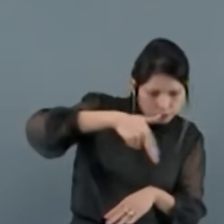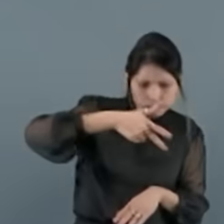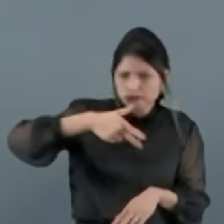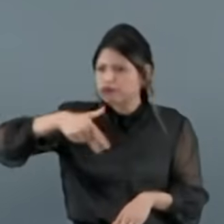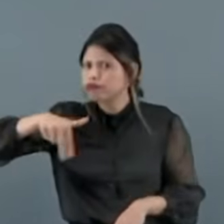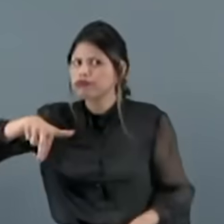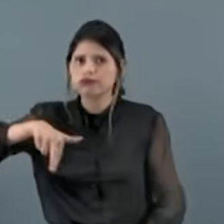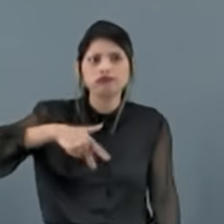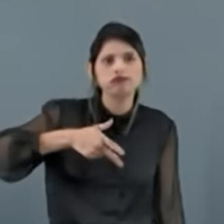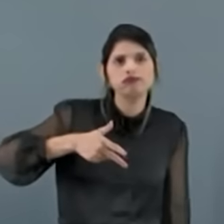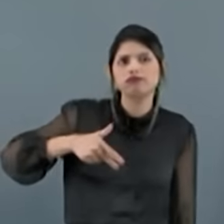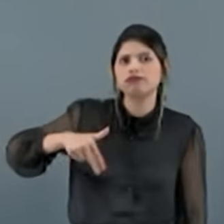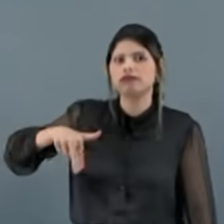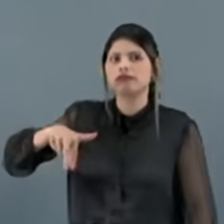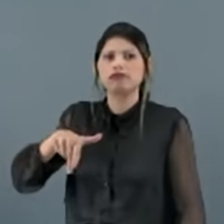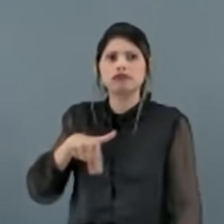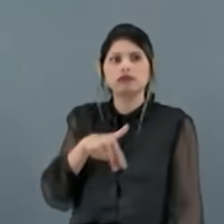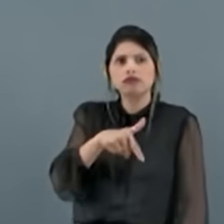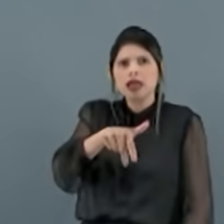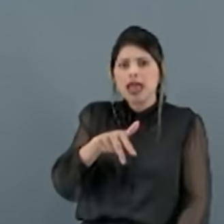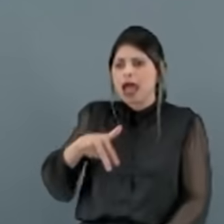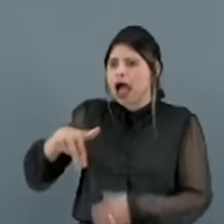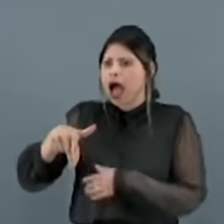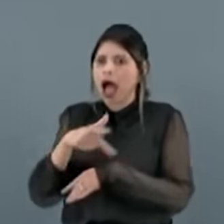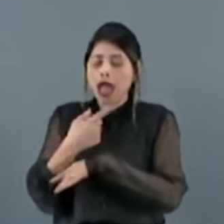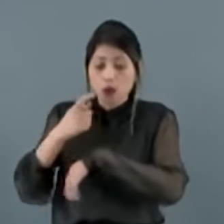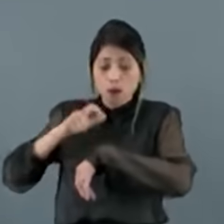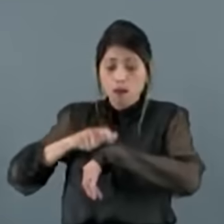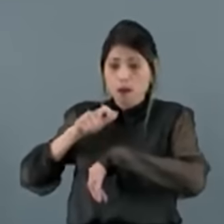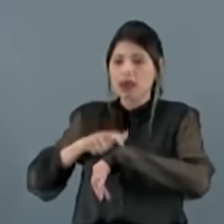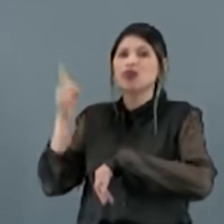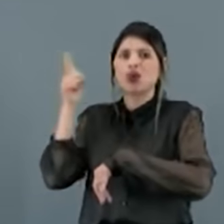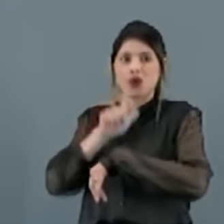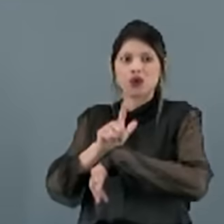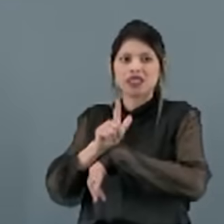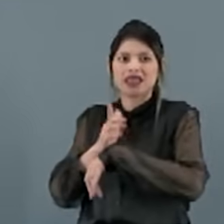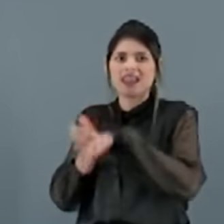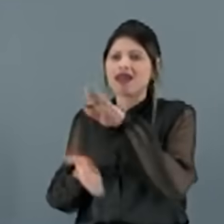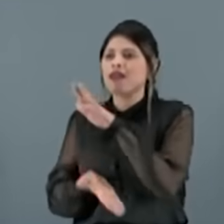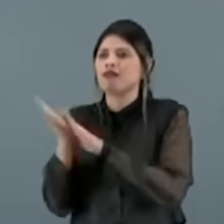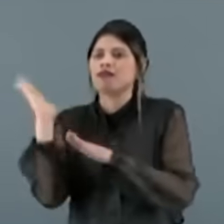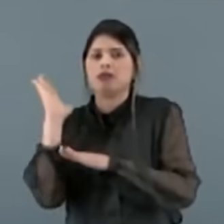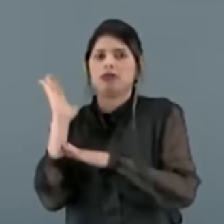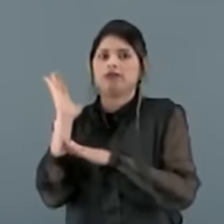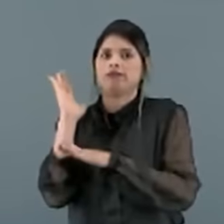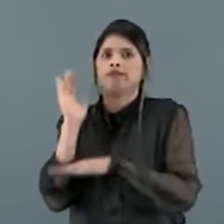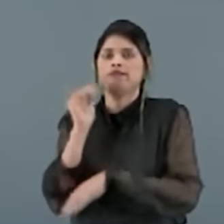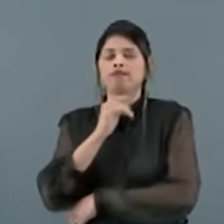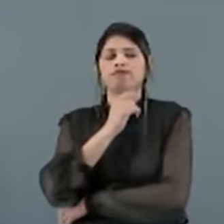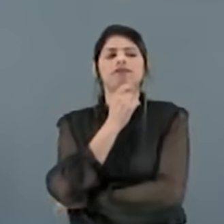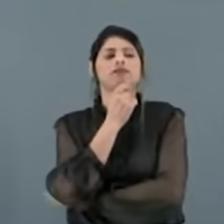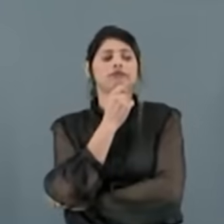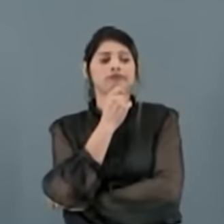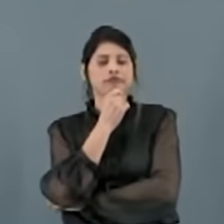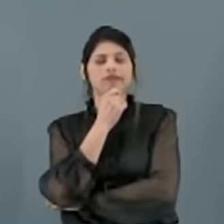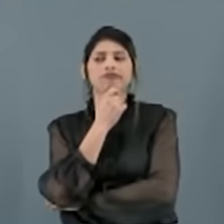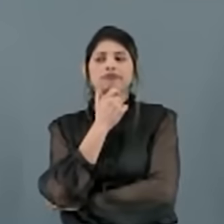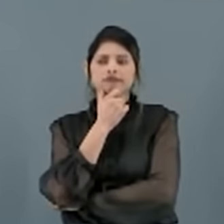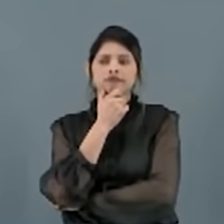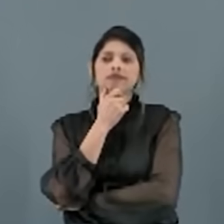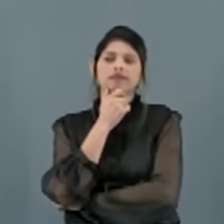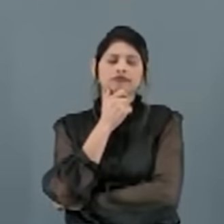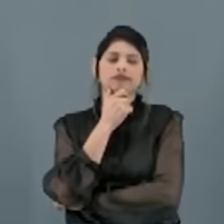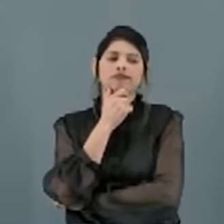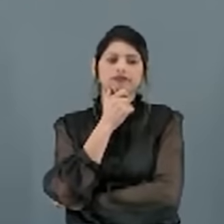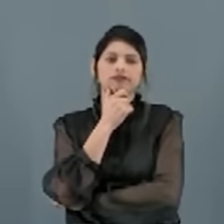lá. Foi quando o momento que eu consegui descer. De fato, presidente, vale lembrar aqui também,